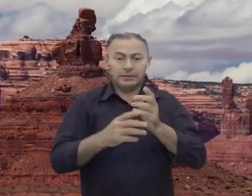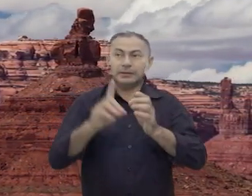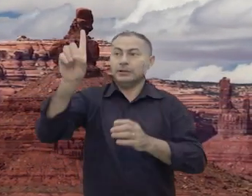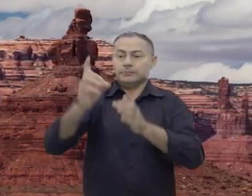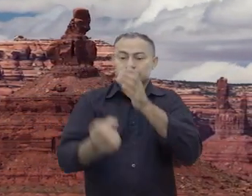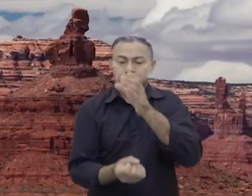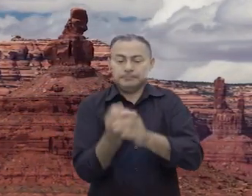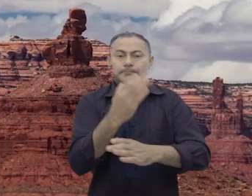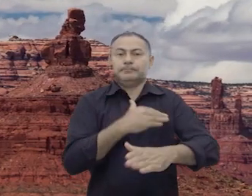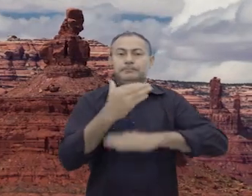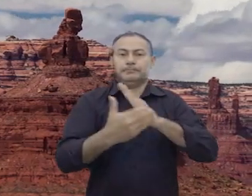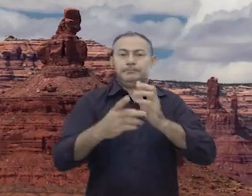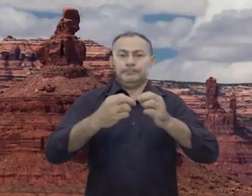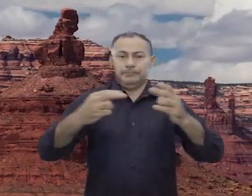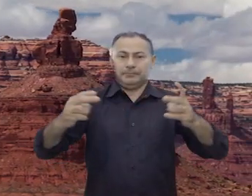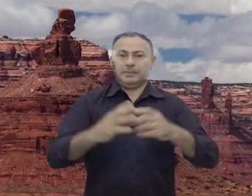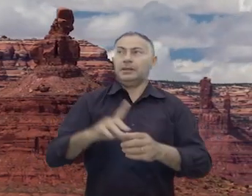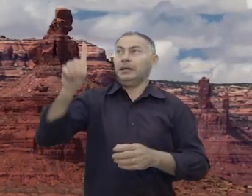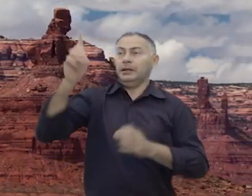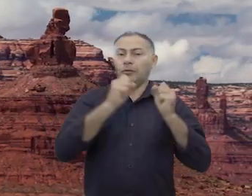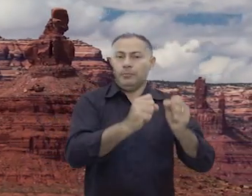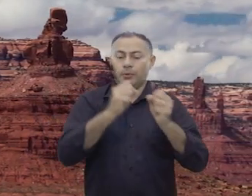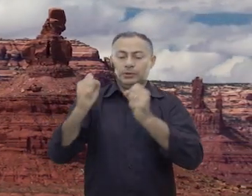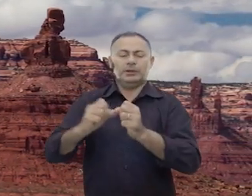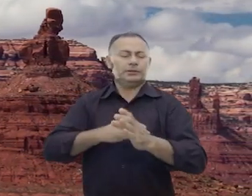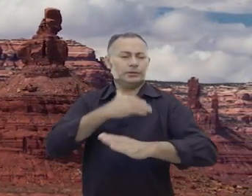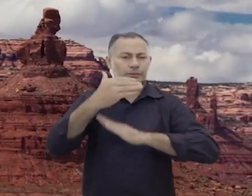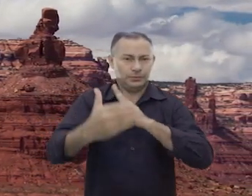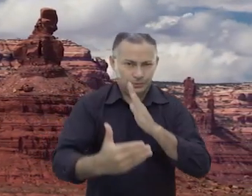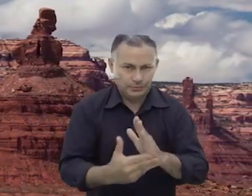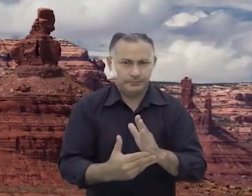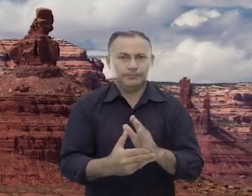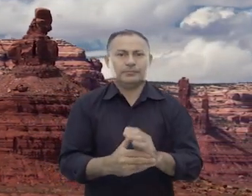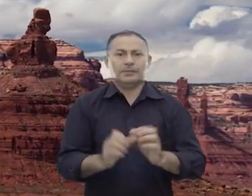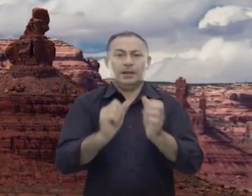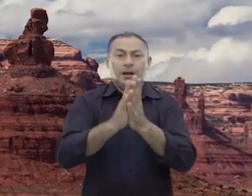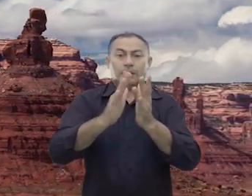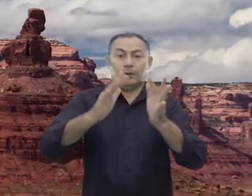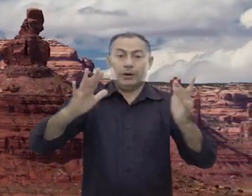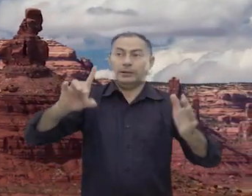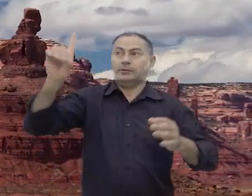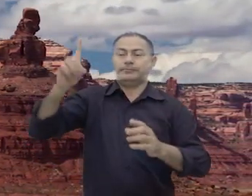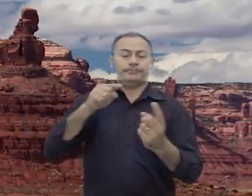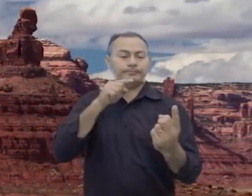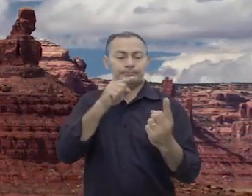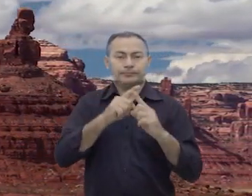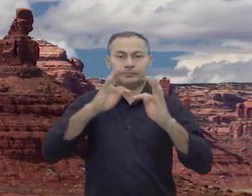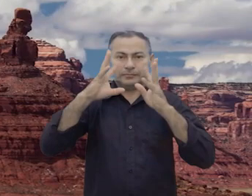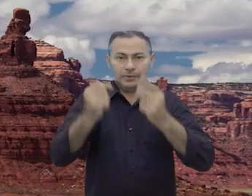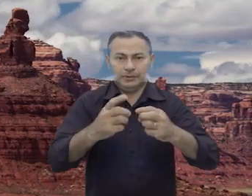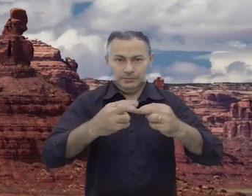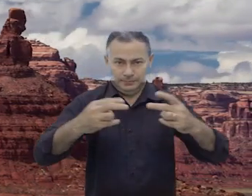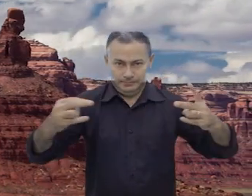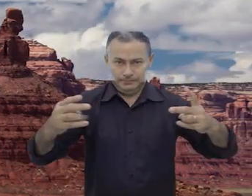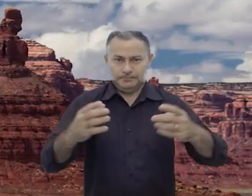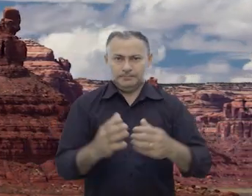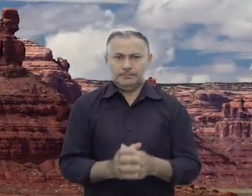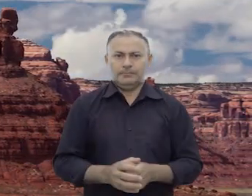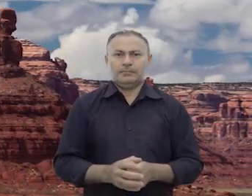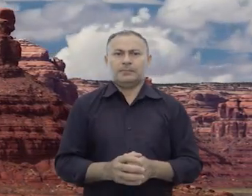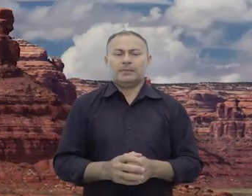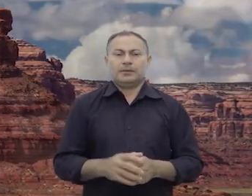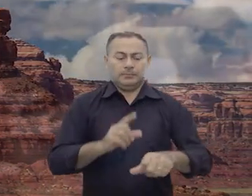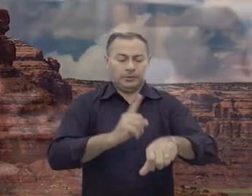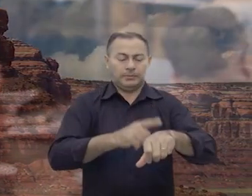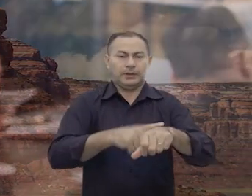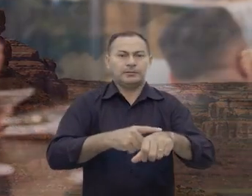Deus é a fonte de todas as coisas. Ele é o poder por trás de tudo. E a glória de Deus é o propósito de todas as